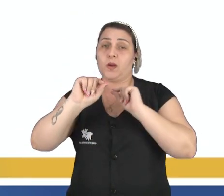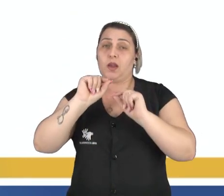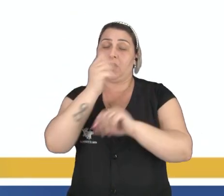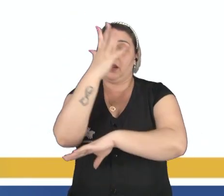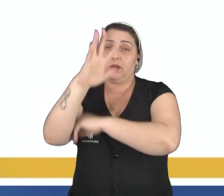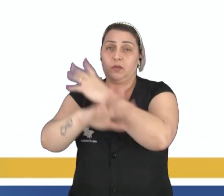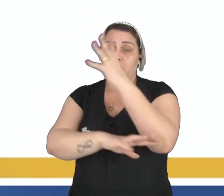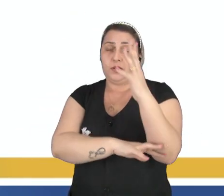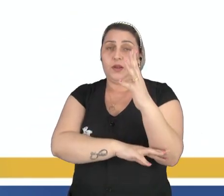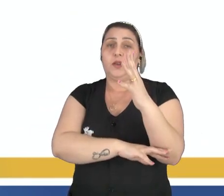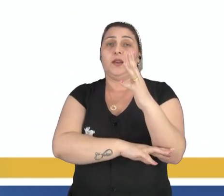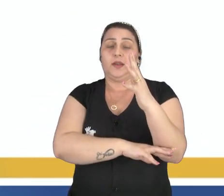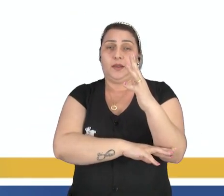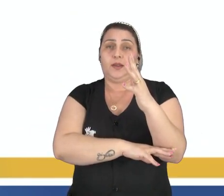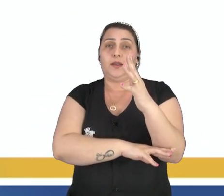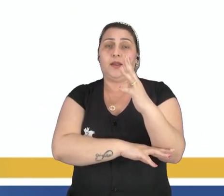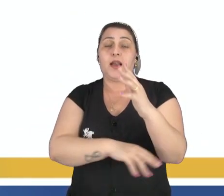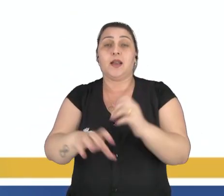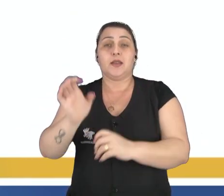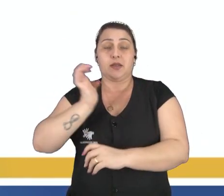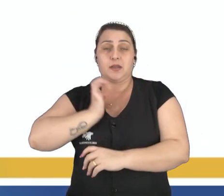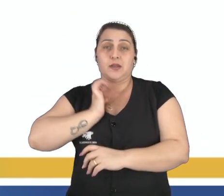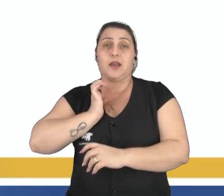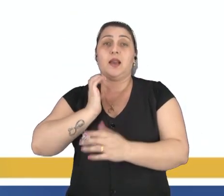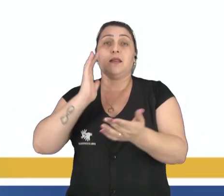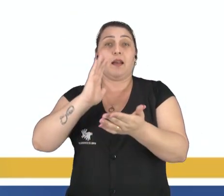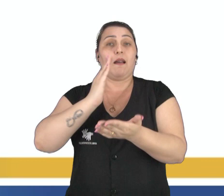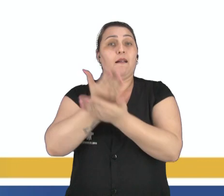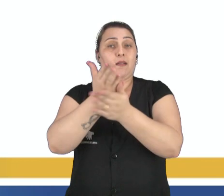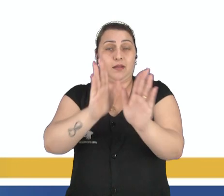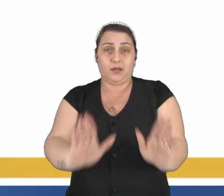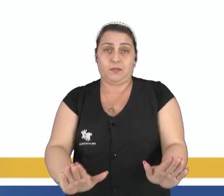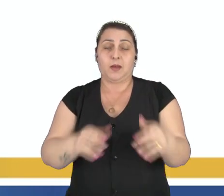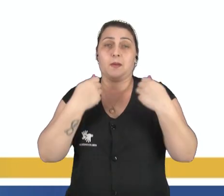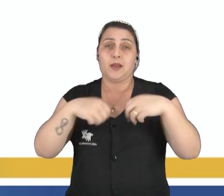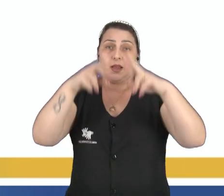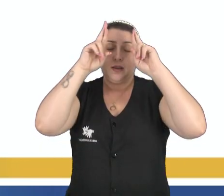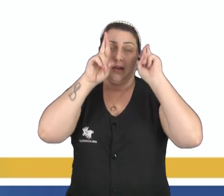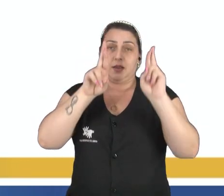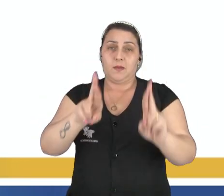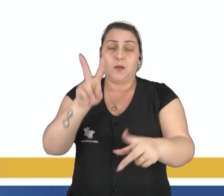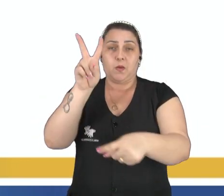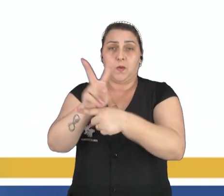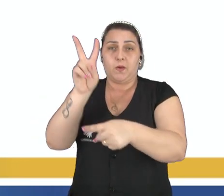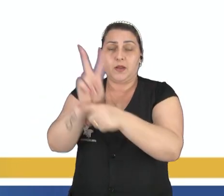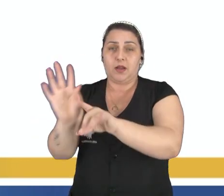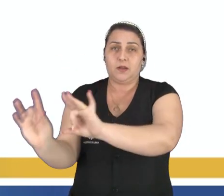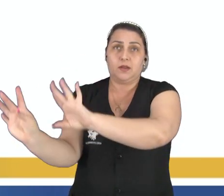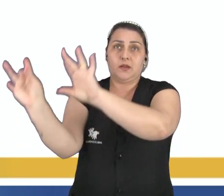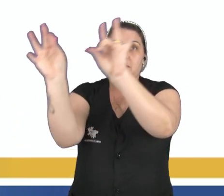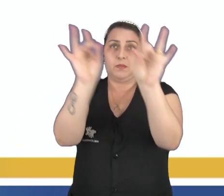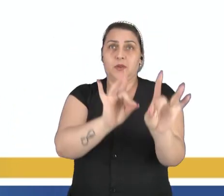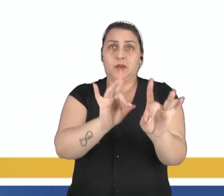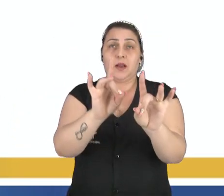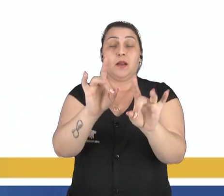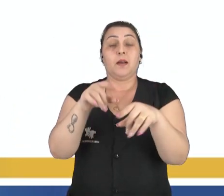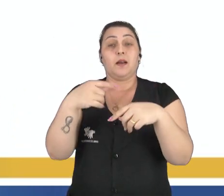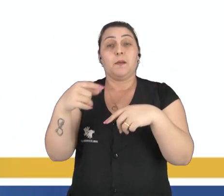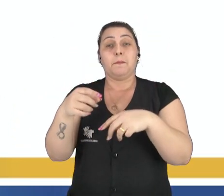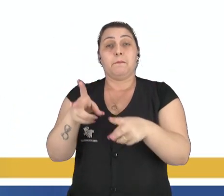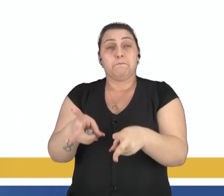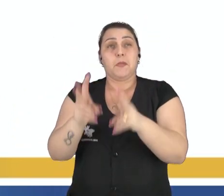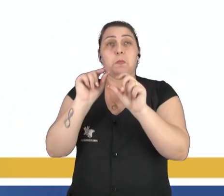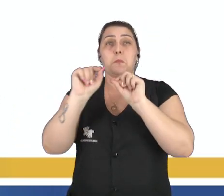que a natureza e seus recursos são esgotáveis e que ela necessita de respeito e cuidados especiais. Por